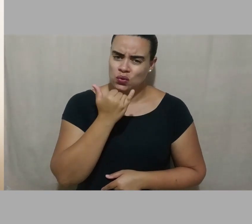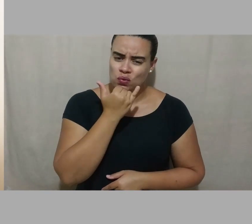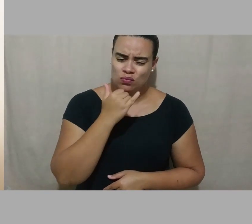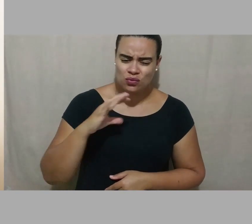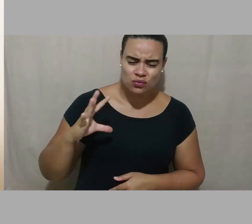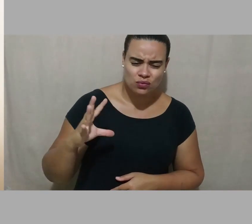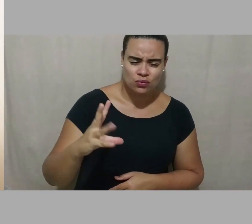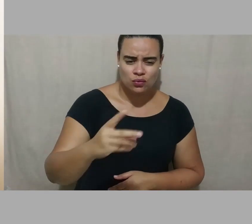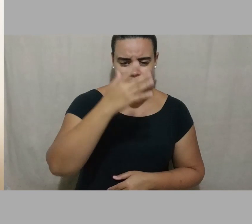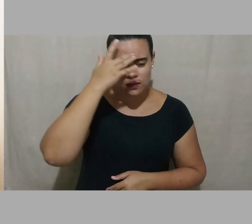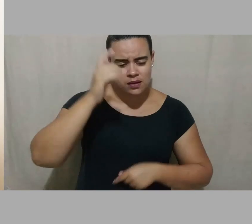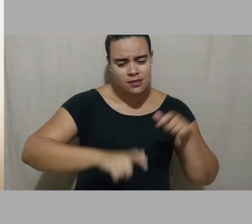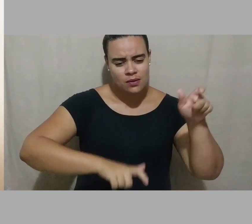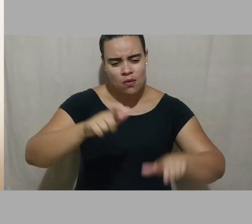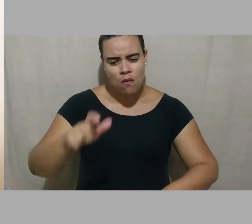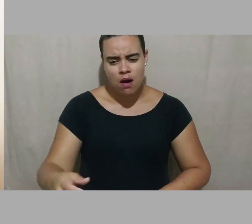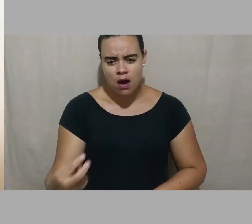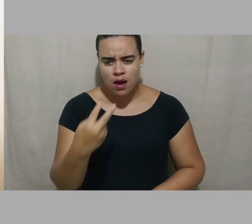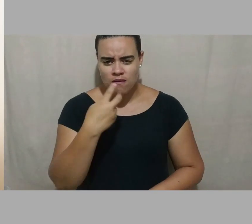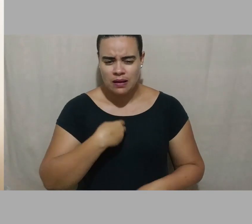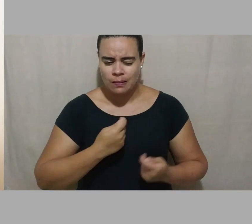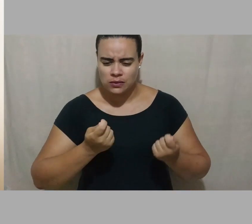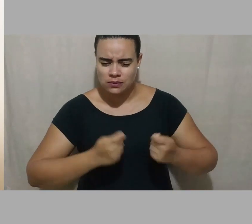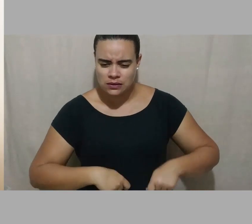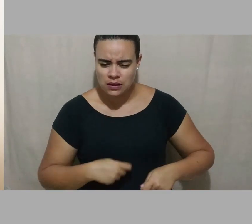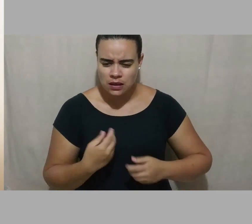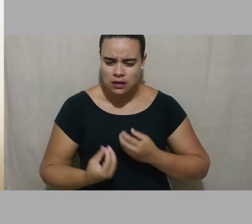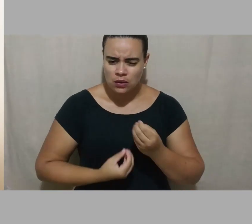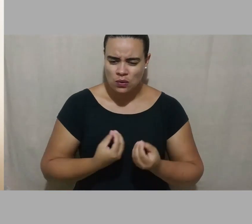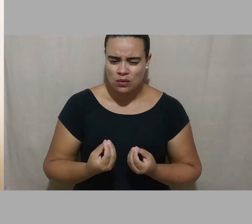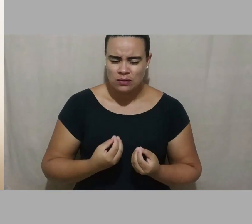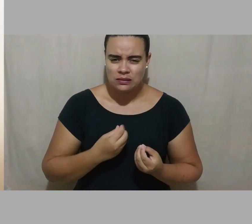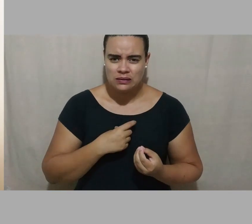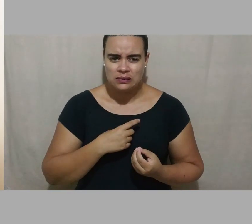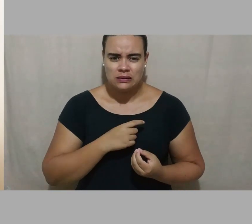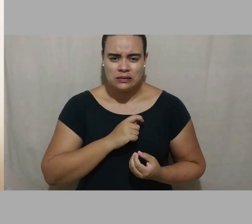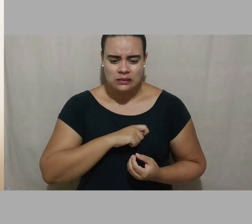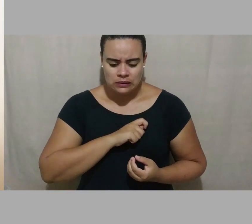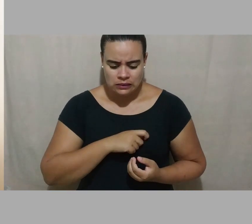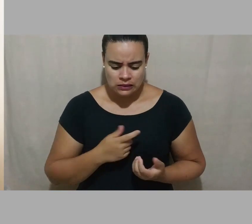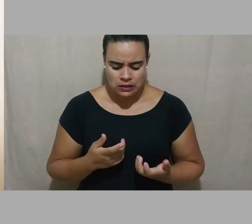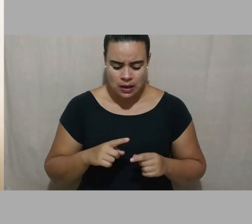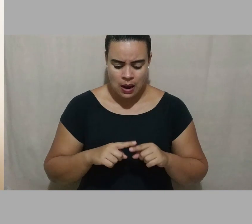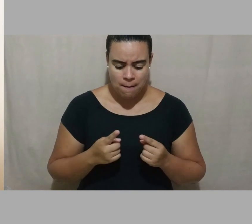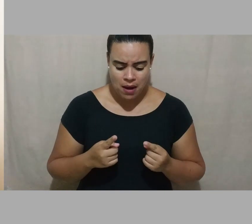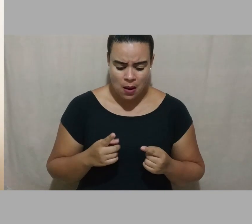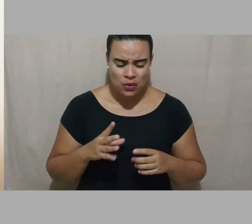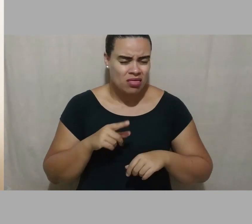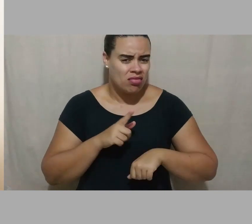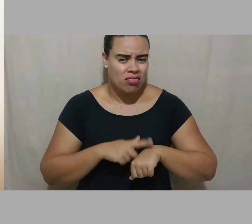me desculpo com todos que enxergaram em mim um sopro de possibilidade dentre os incontáveis dispositivos tóxicos que nos